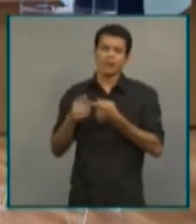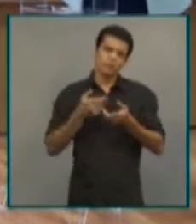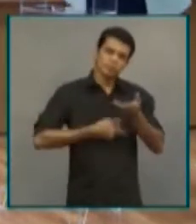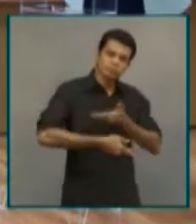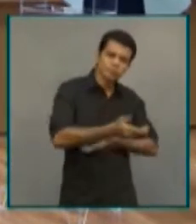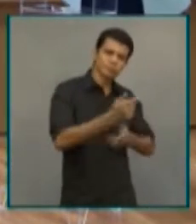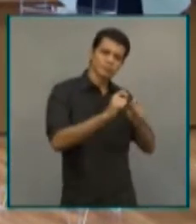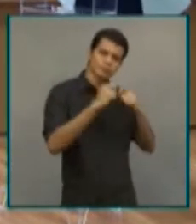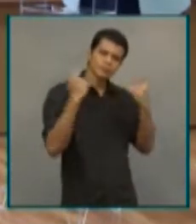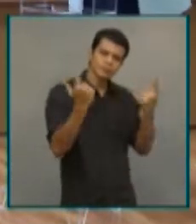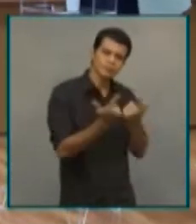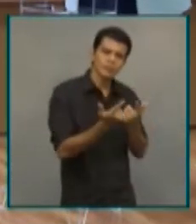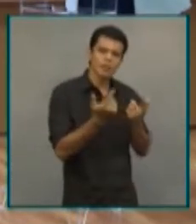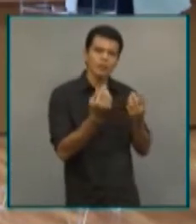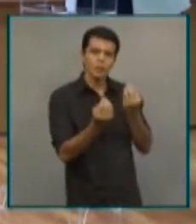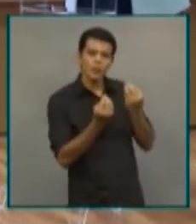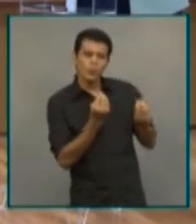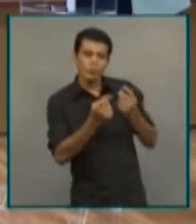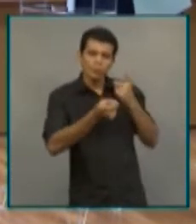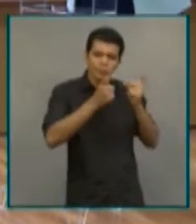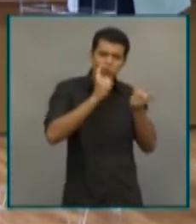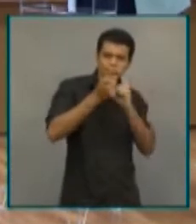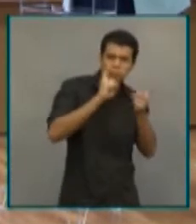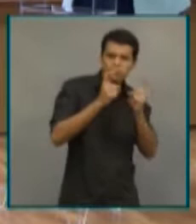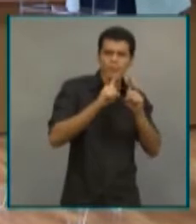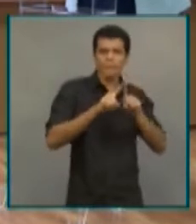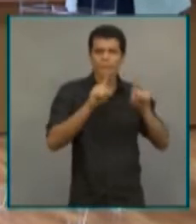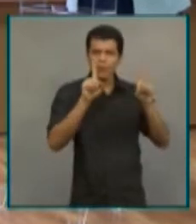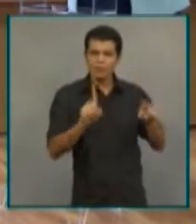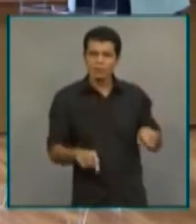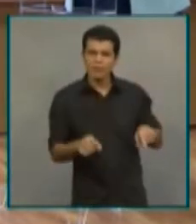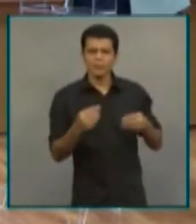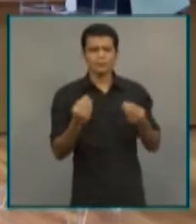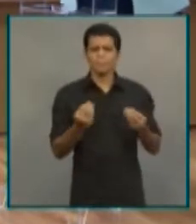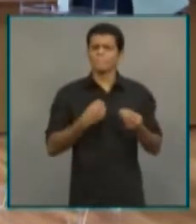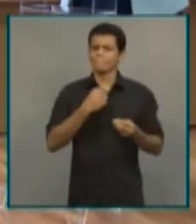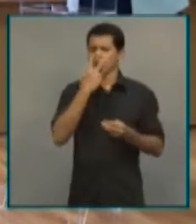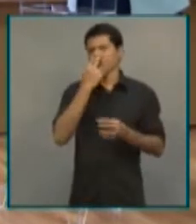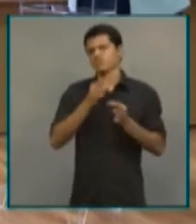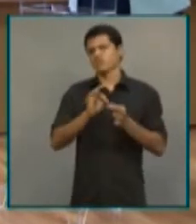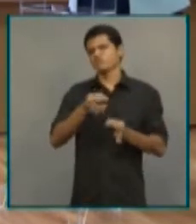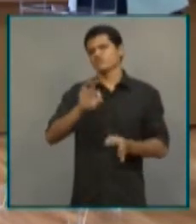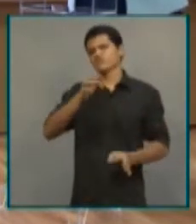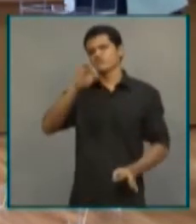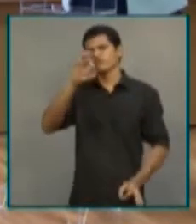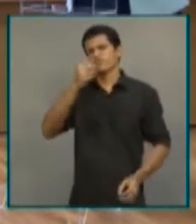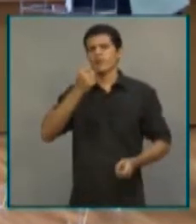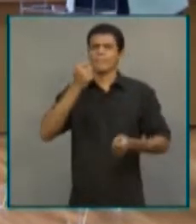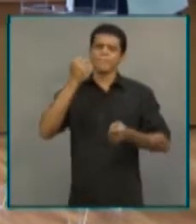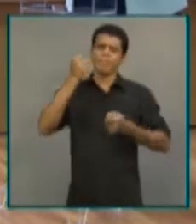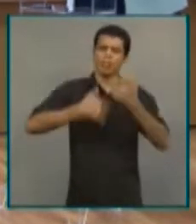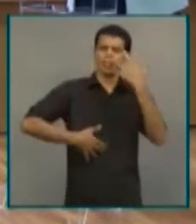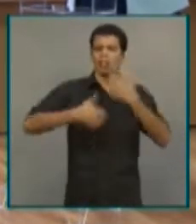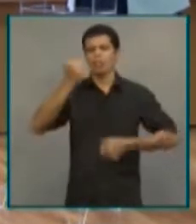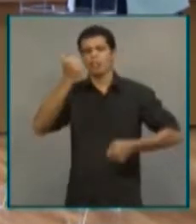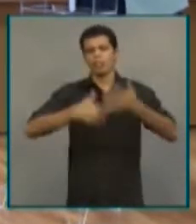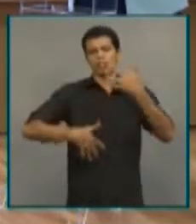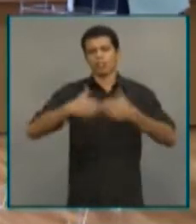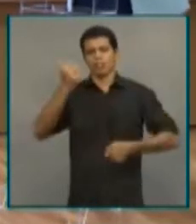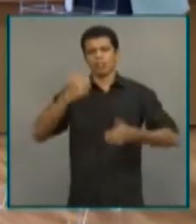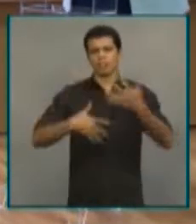nós começarmos a efetivar um projeto. Chega de conversa, chega de enganação. A advocacia...